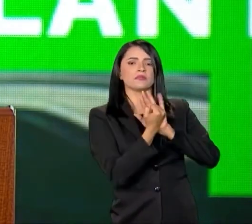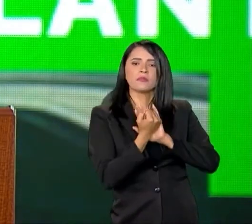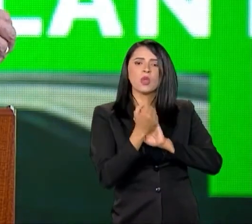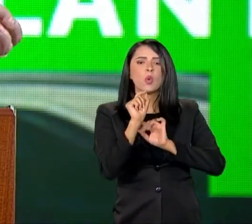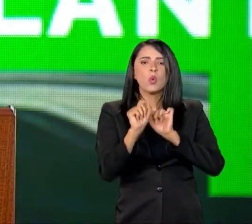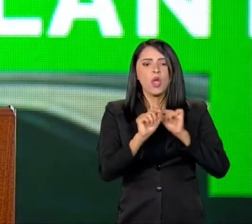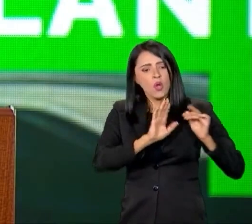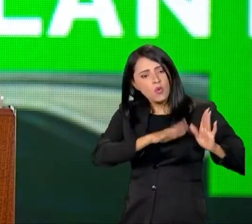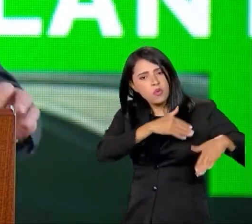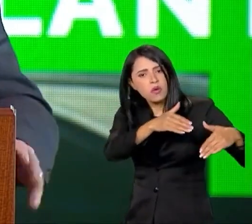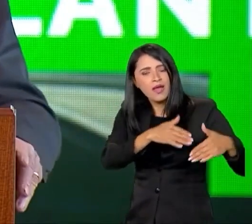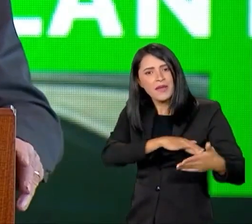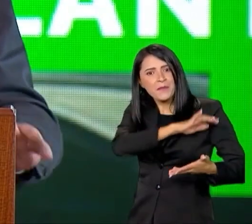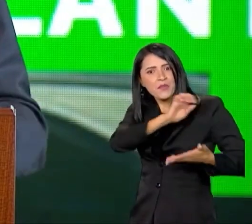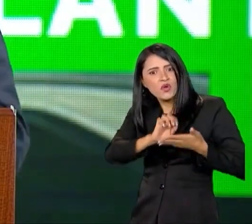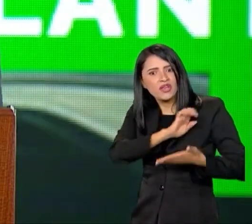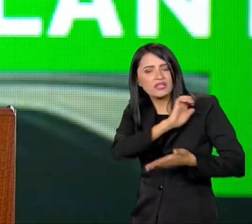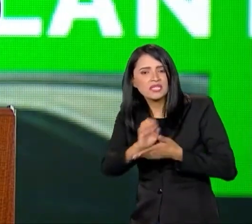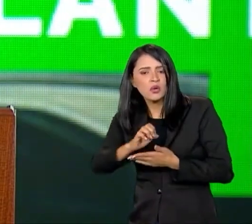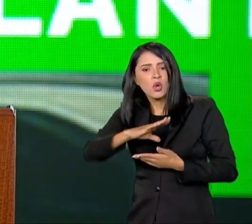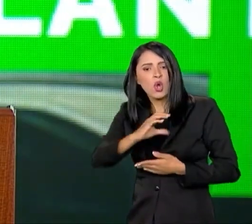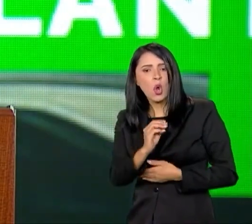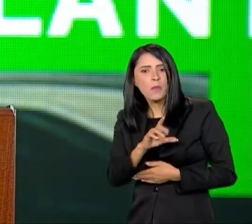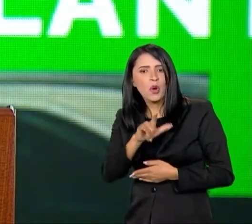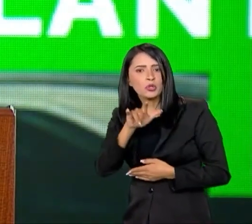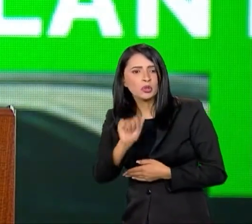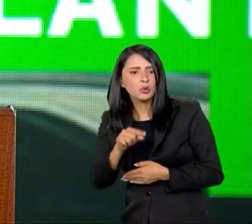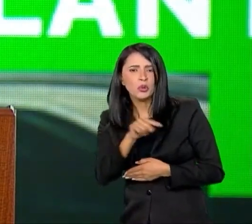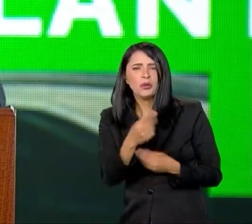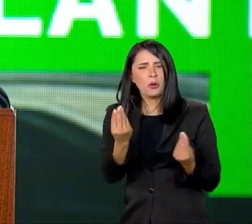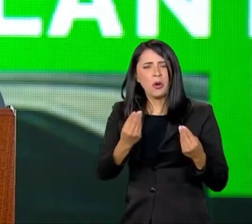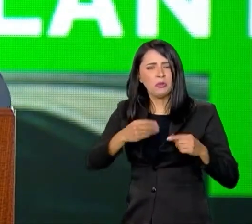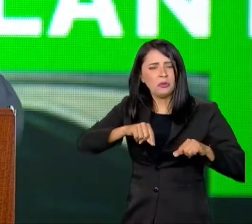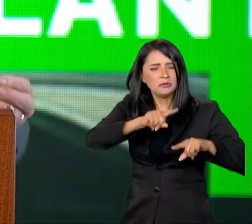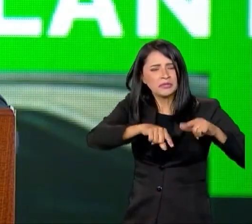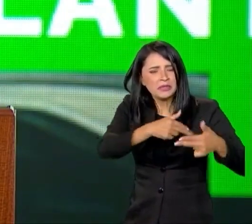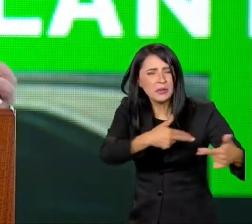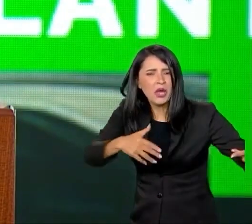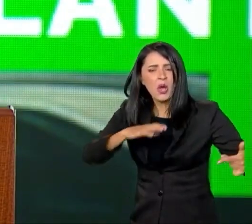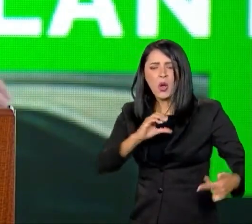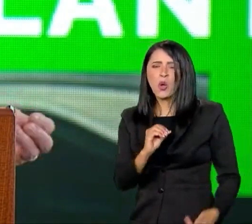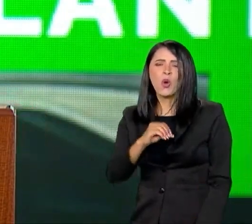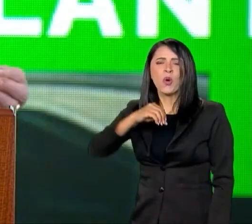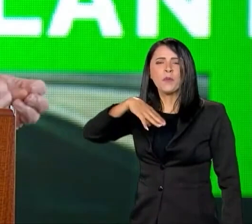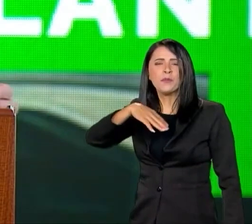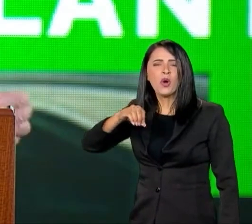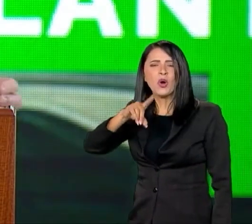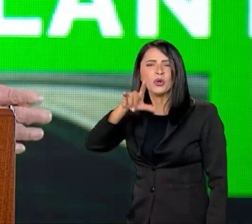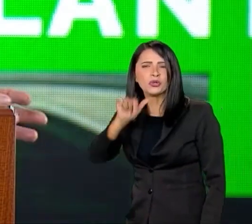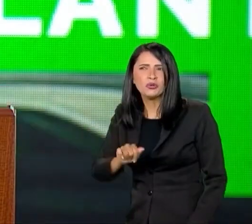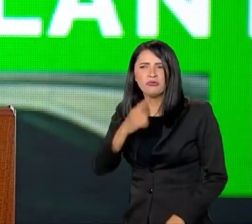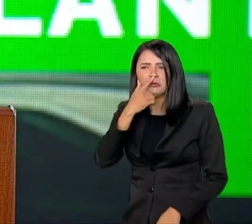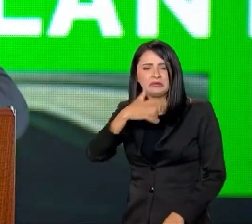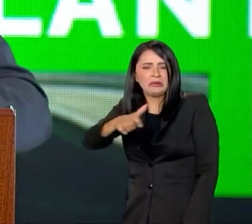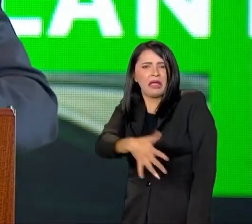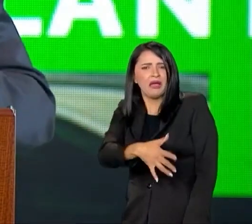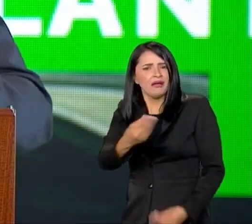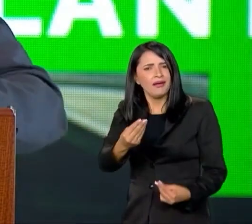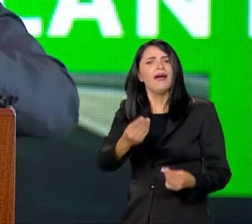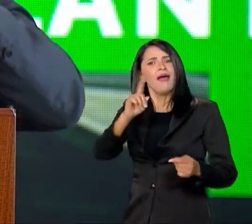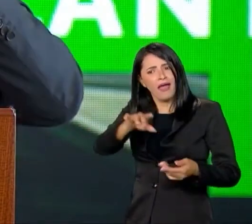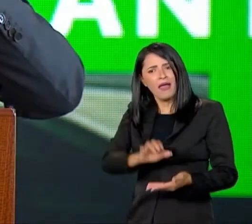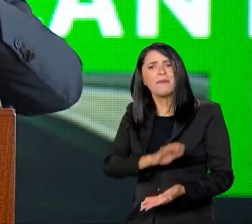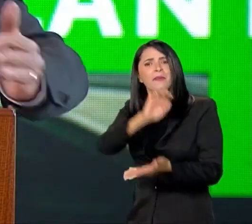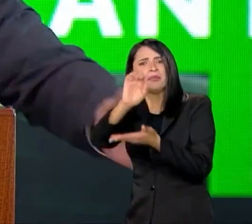crescimento das exportações de comod como se comod faz uma coisa tão insignificante que você tá importando coisa é importante